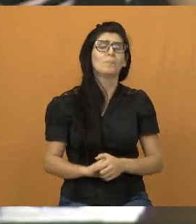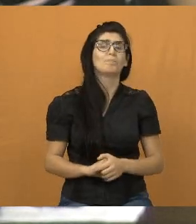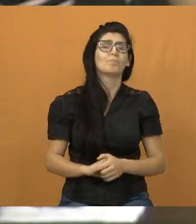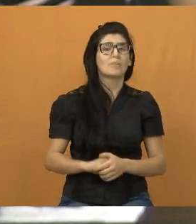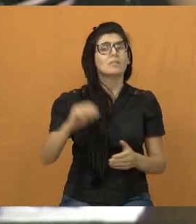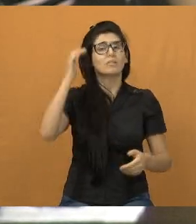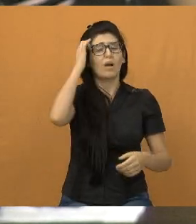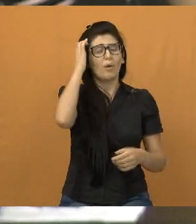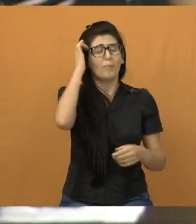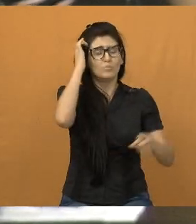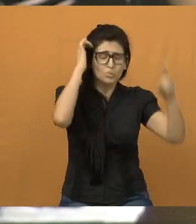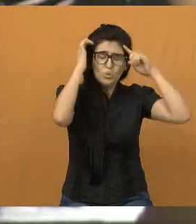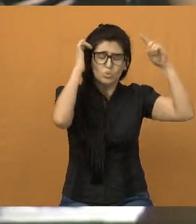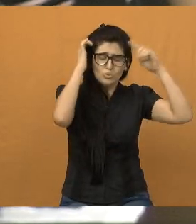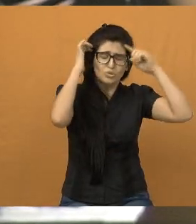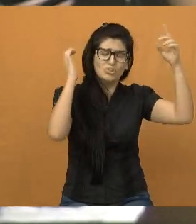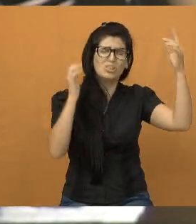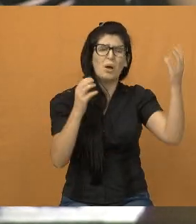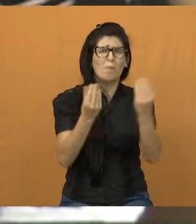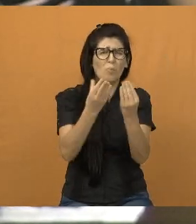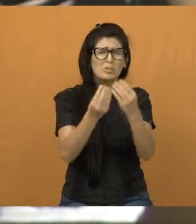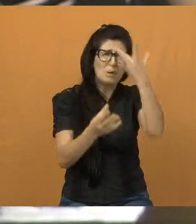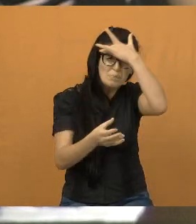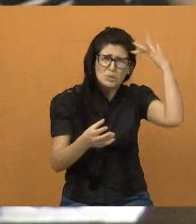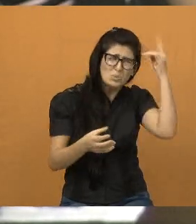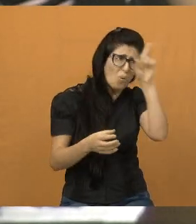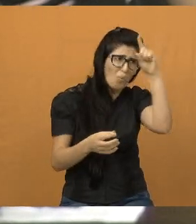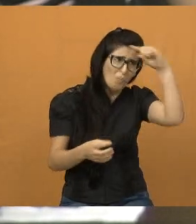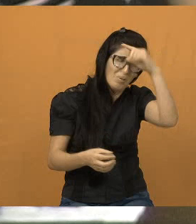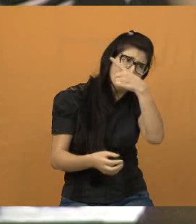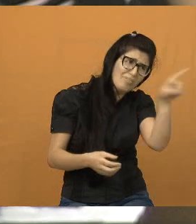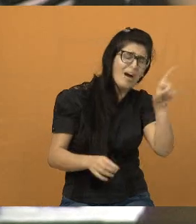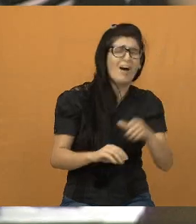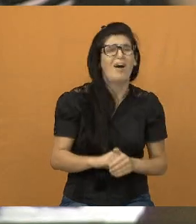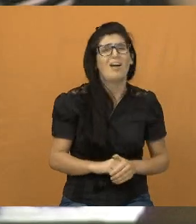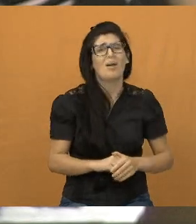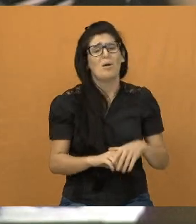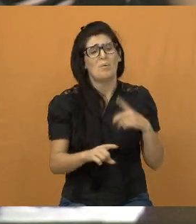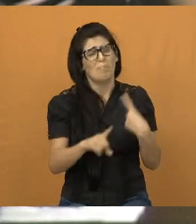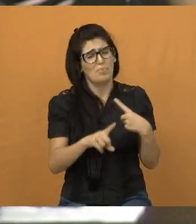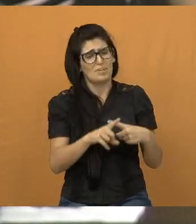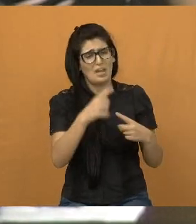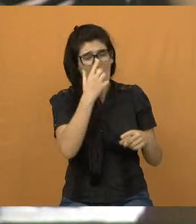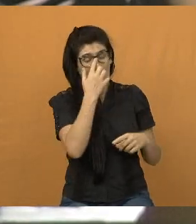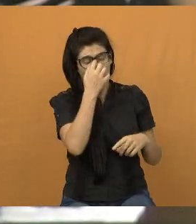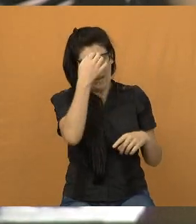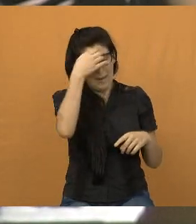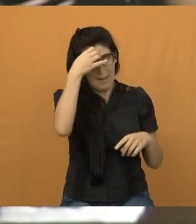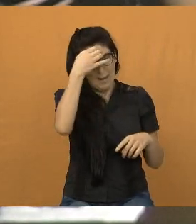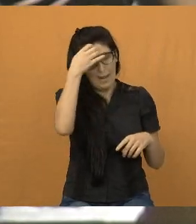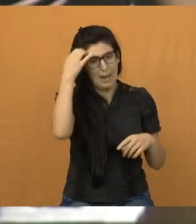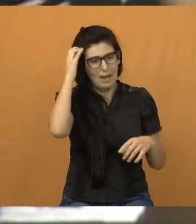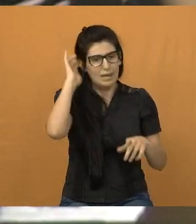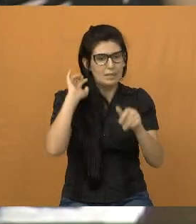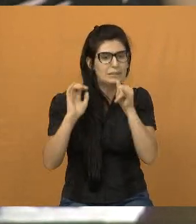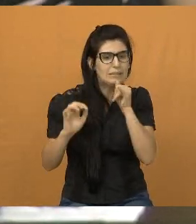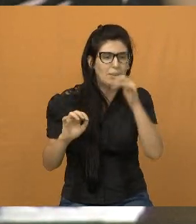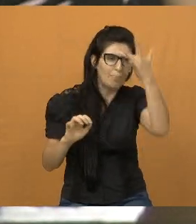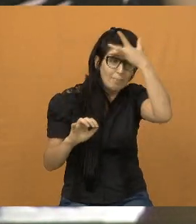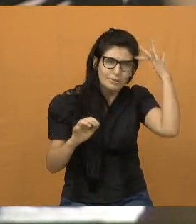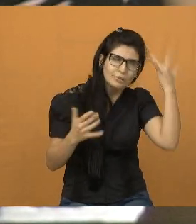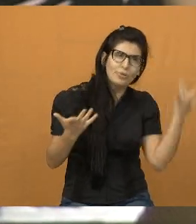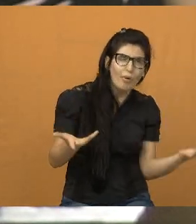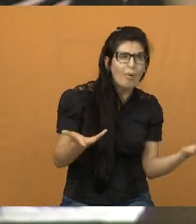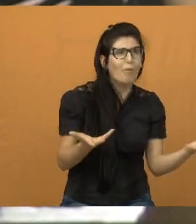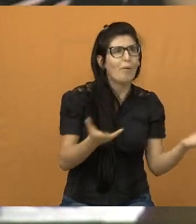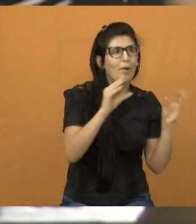unidades, o médico da unidade atendia, porque o cubano mudou para cá há 1 ano, então tem um tempo de adaptação, ele